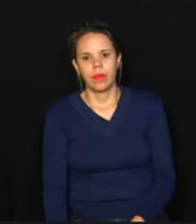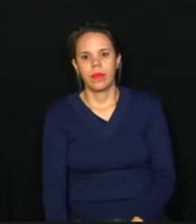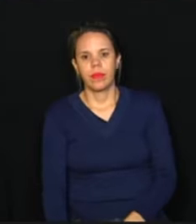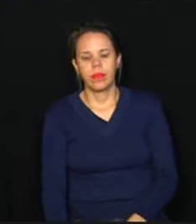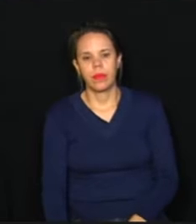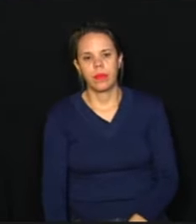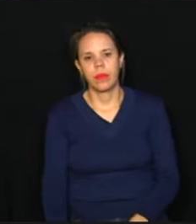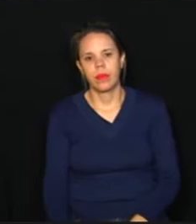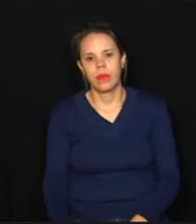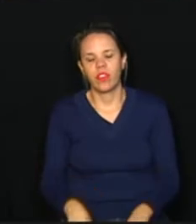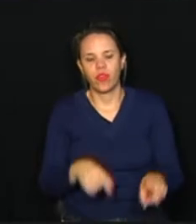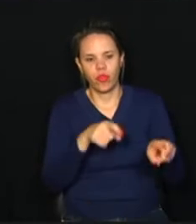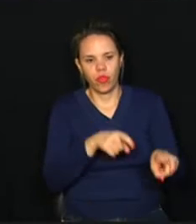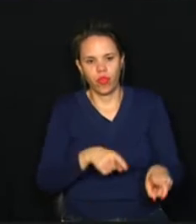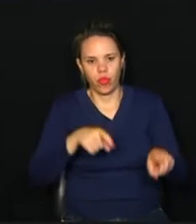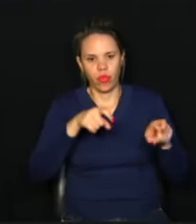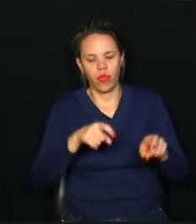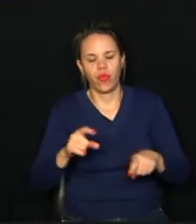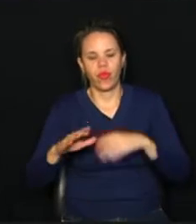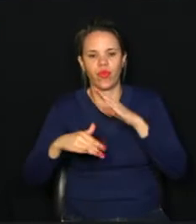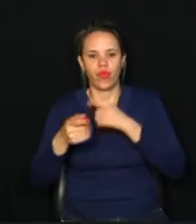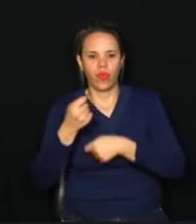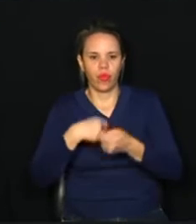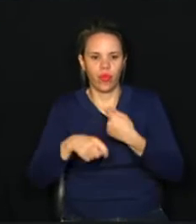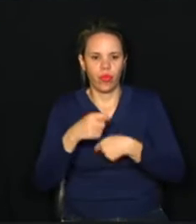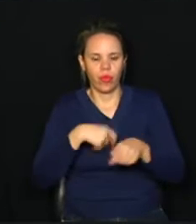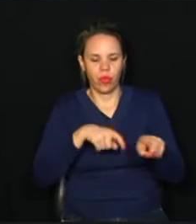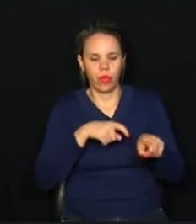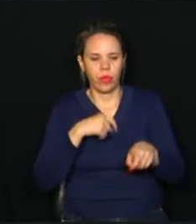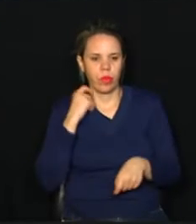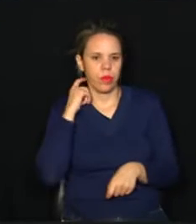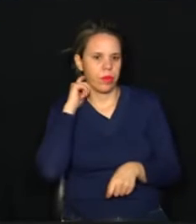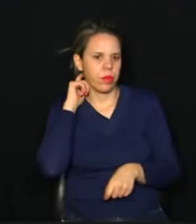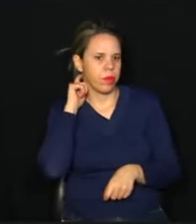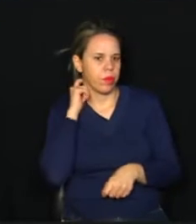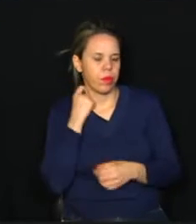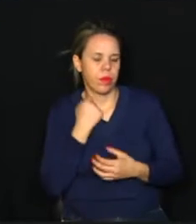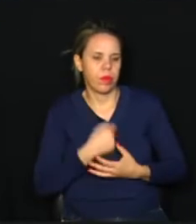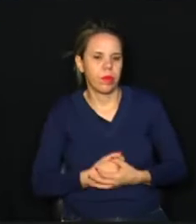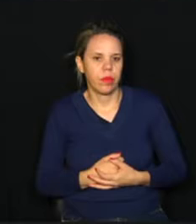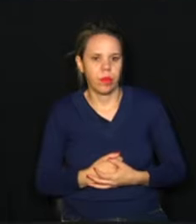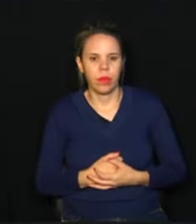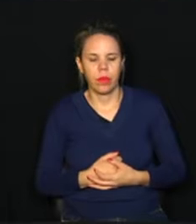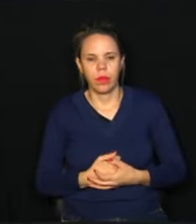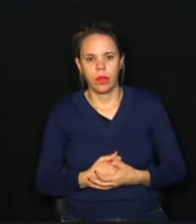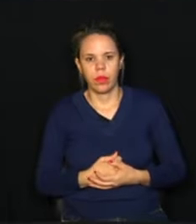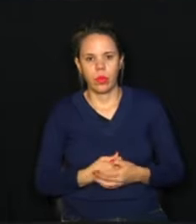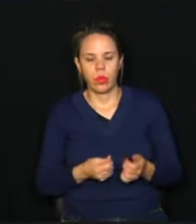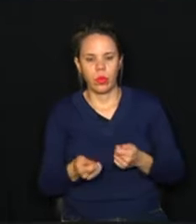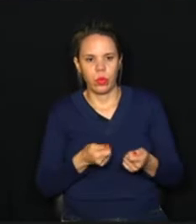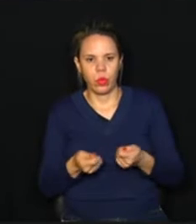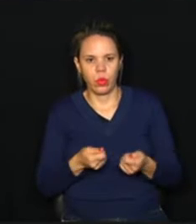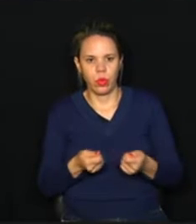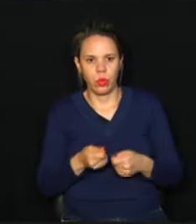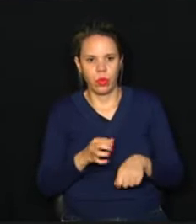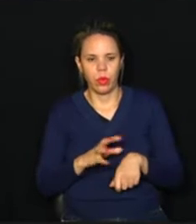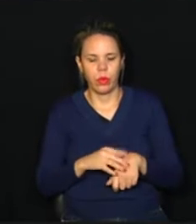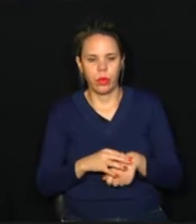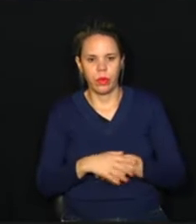das áreas agrícolas, o desenvolvimento econômico agrícola, a partir do controle dessas